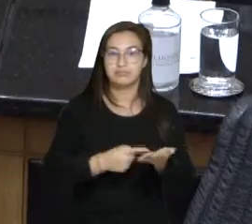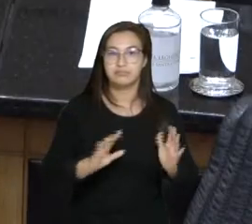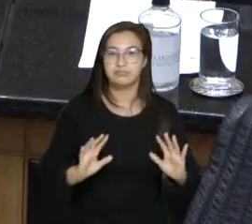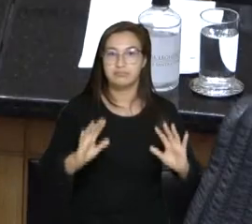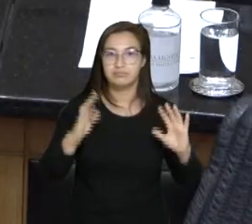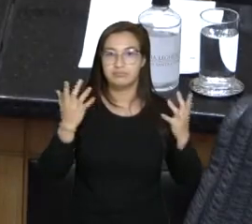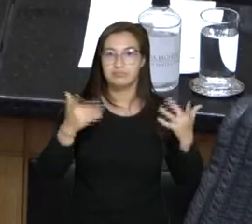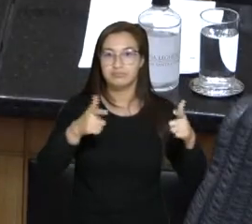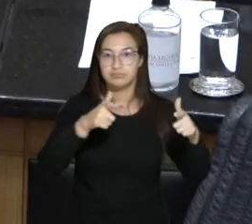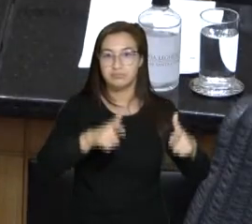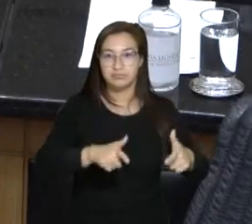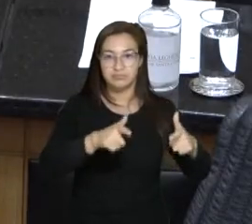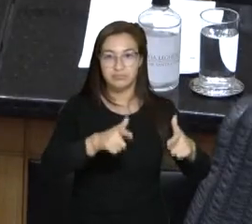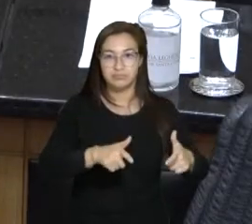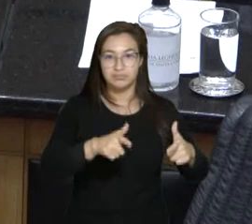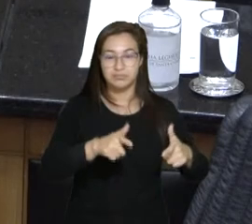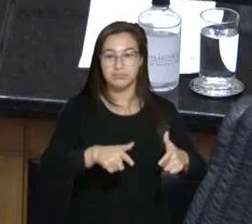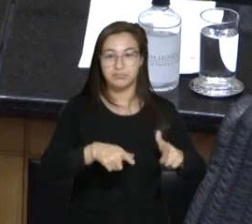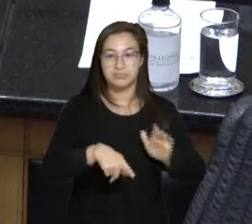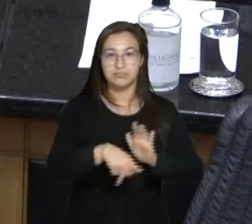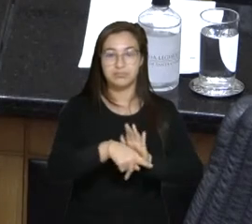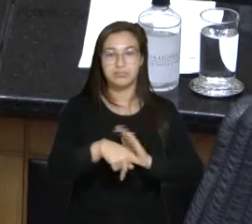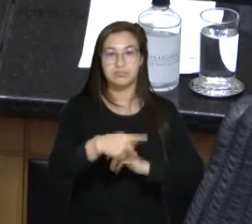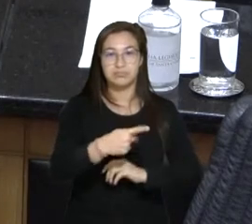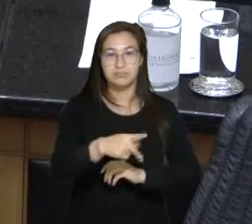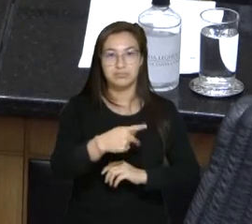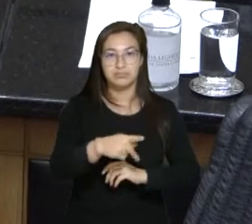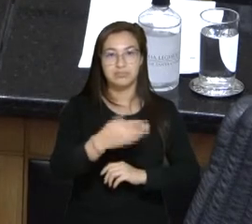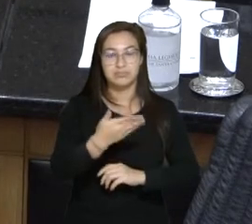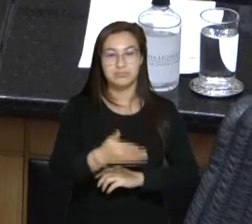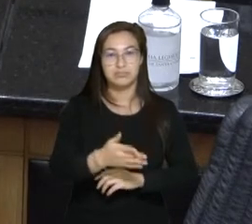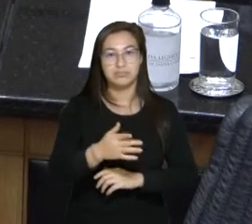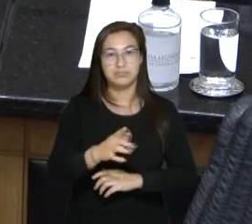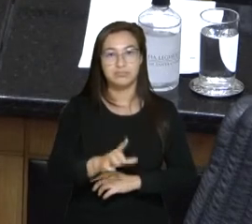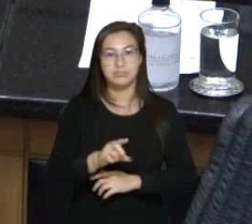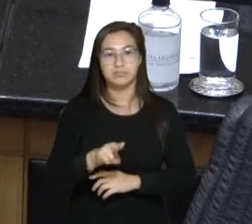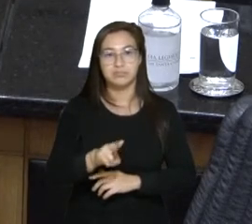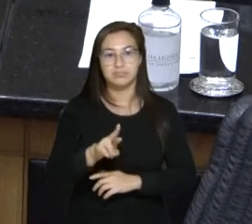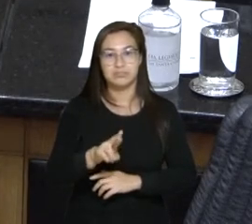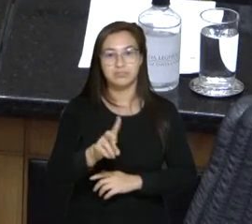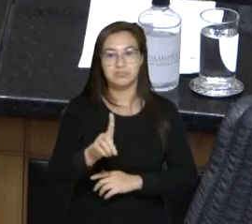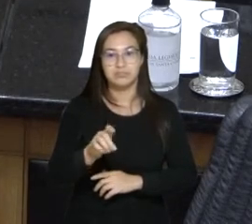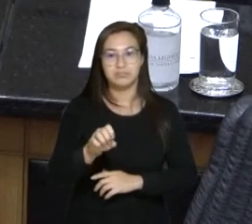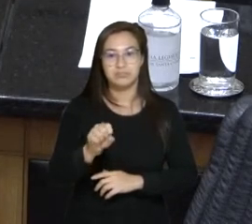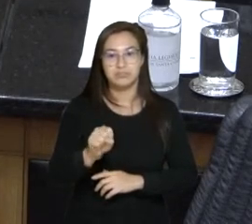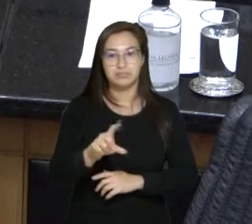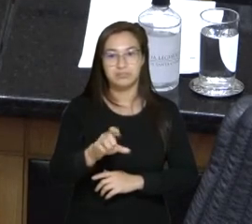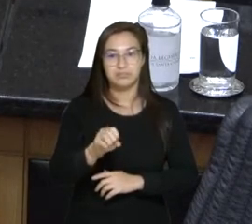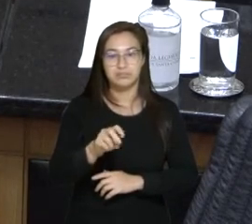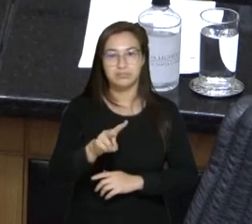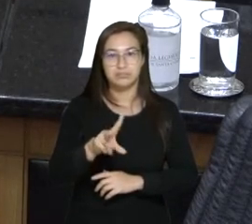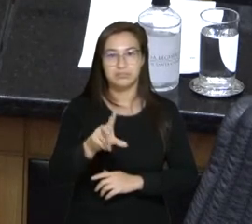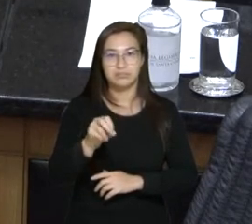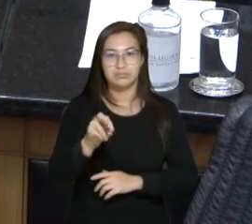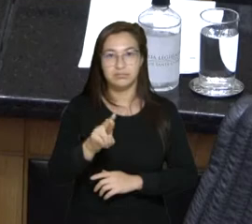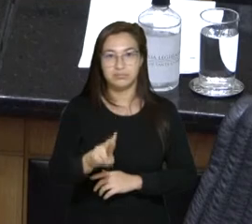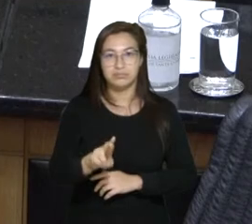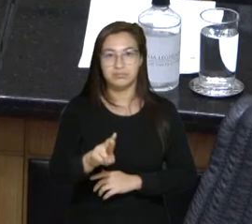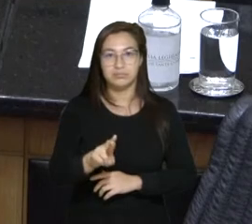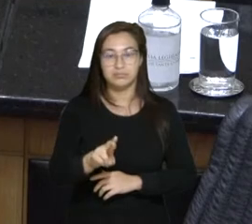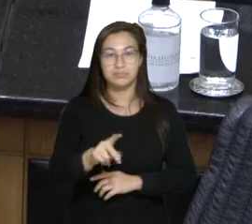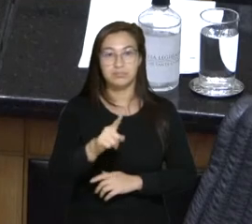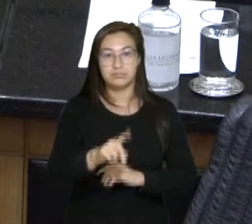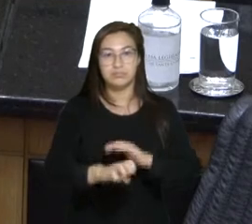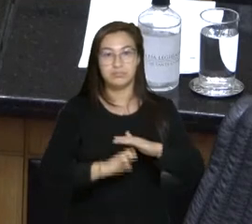Santuário Nossa Senhora de Lourdes e do louvor não é um empreendimento feito pelo